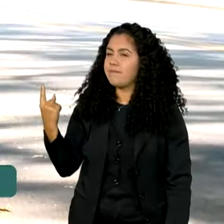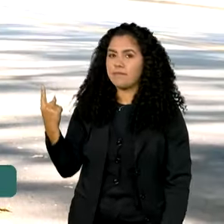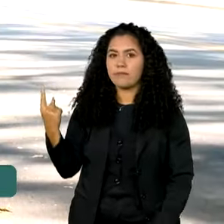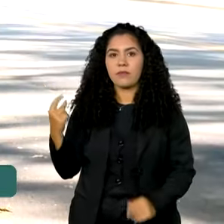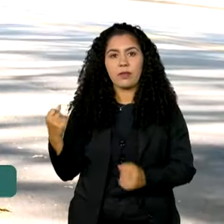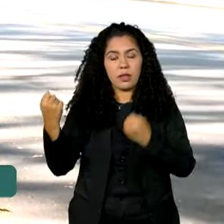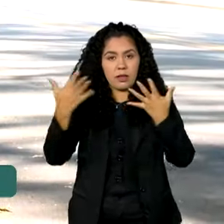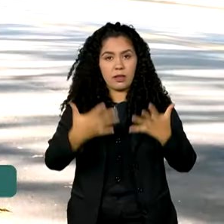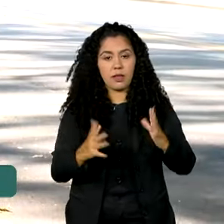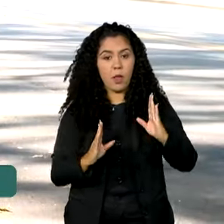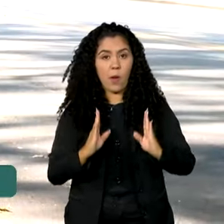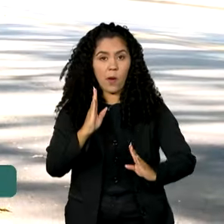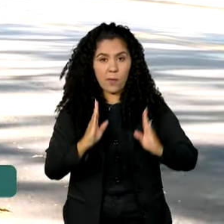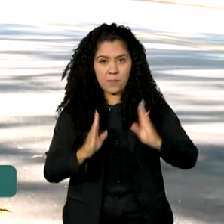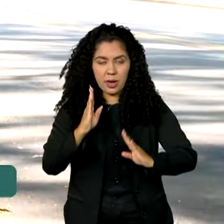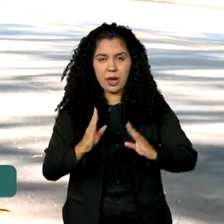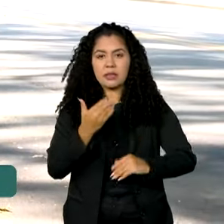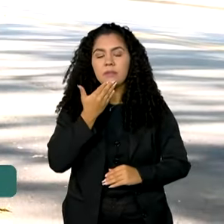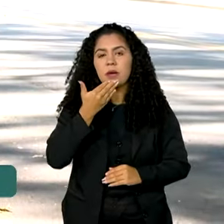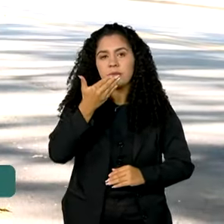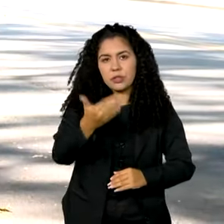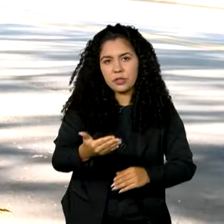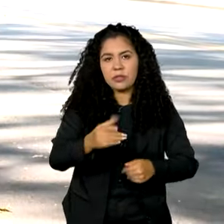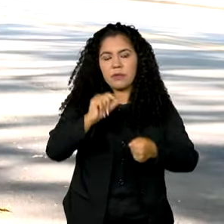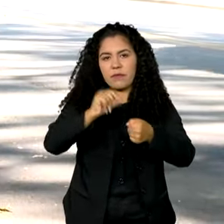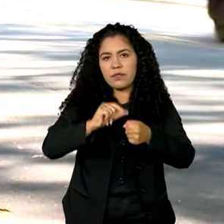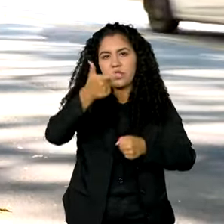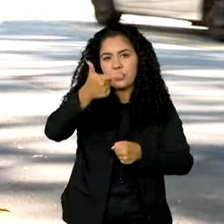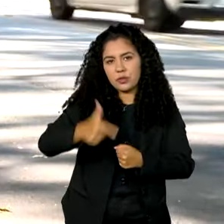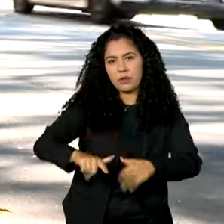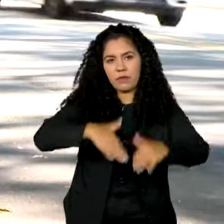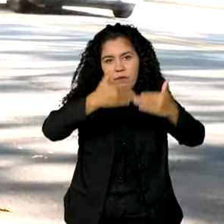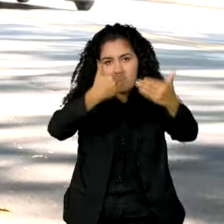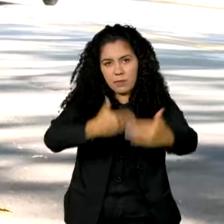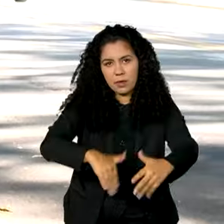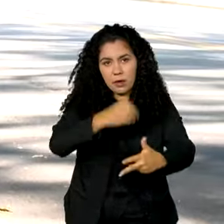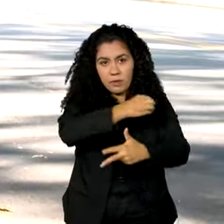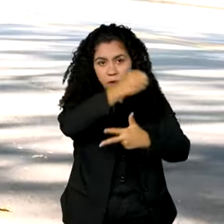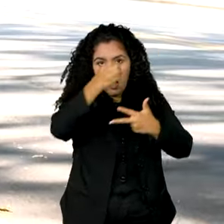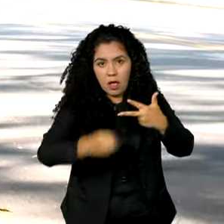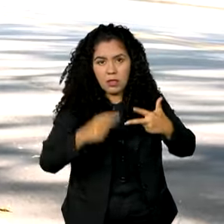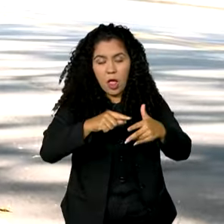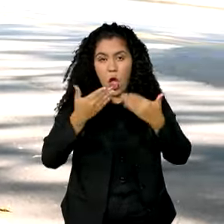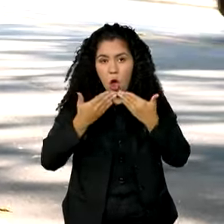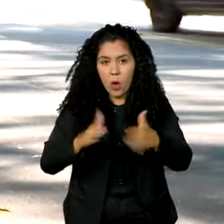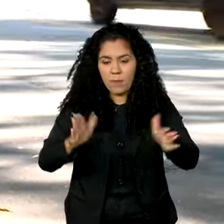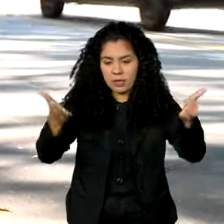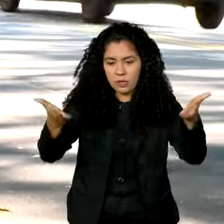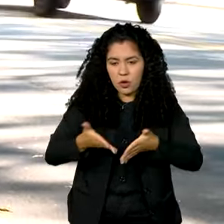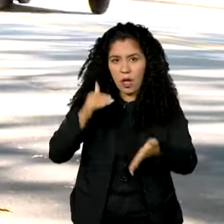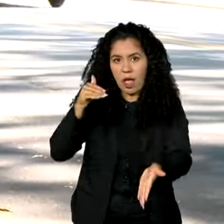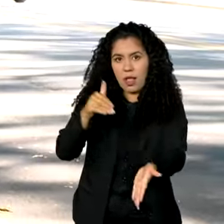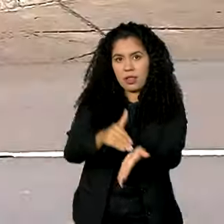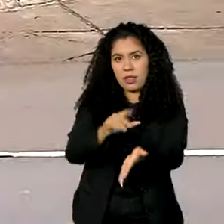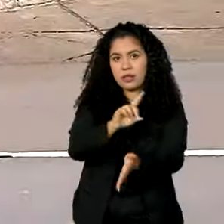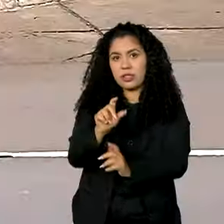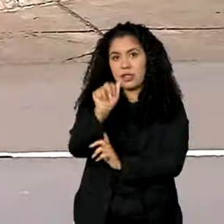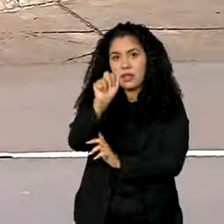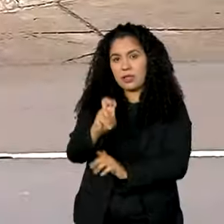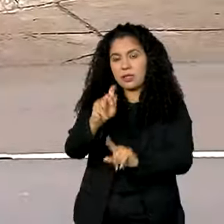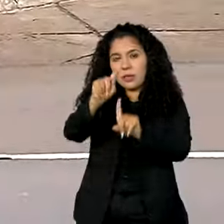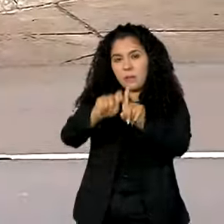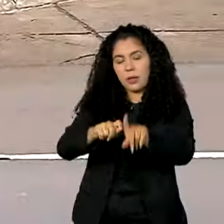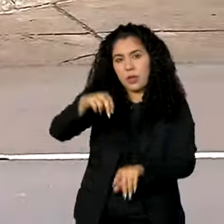O prazo para solicitar a reaplicação do Exame Nacional do Ensino Médio começa hoje e vai até sexta-feira, dia 15 de novembro.